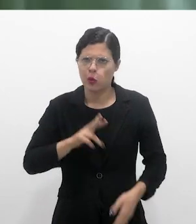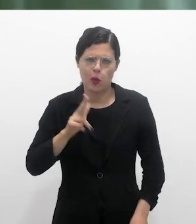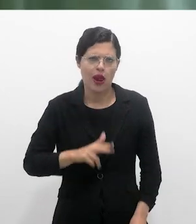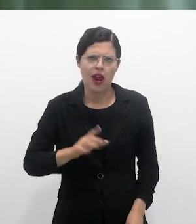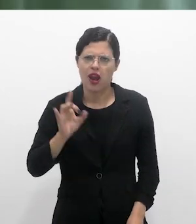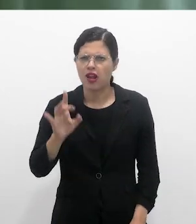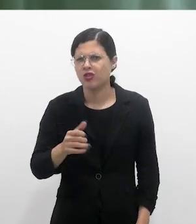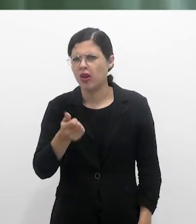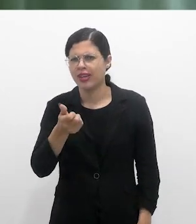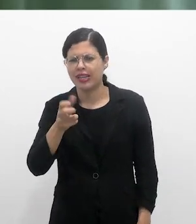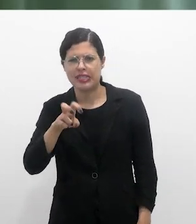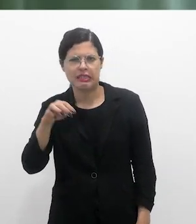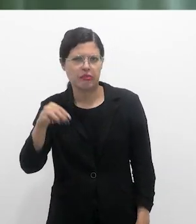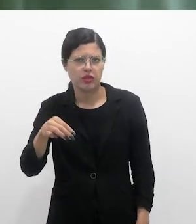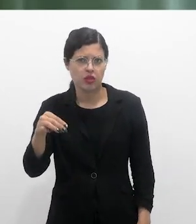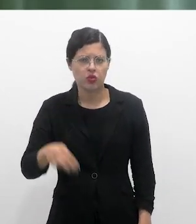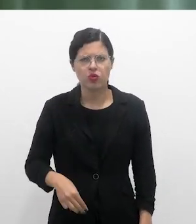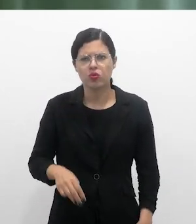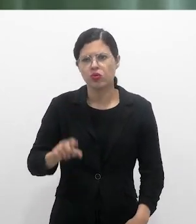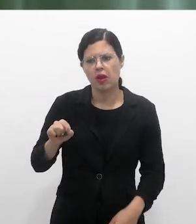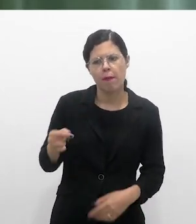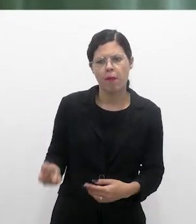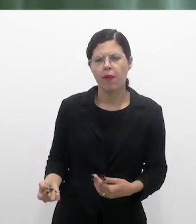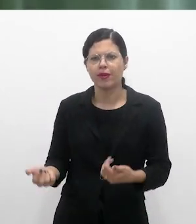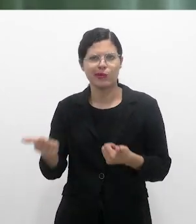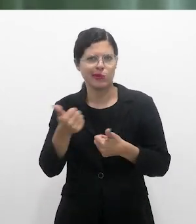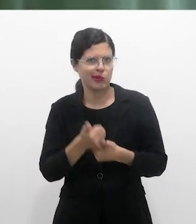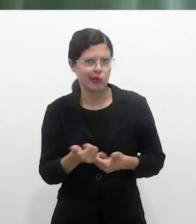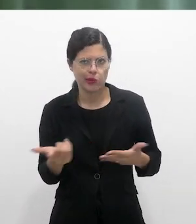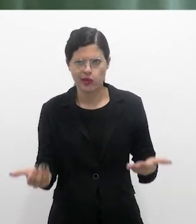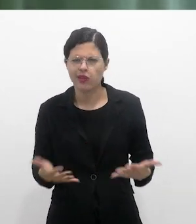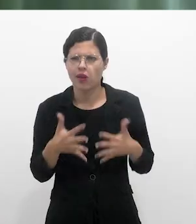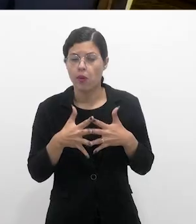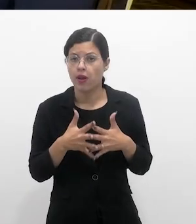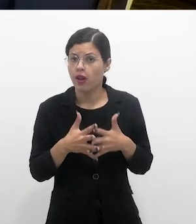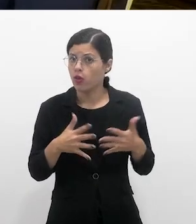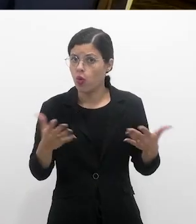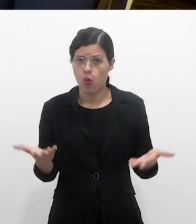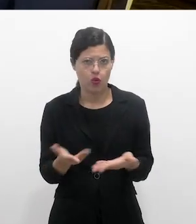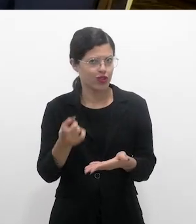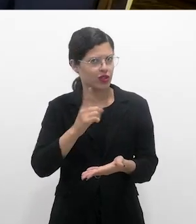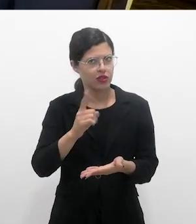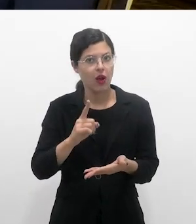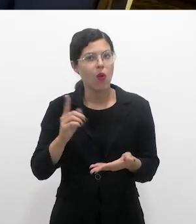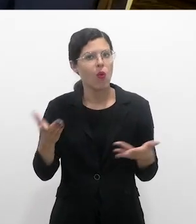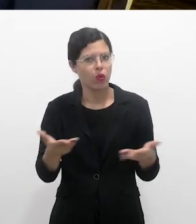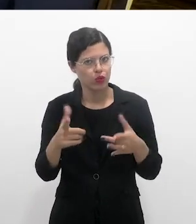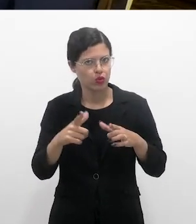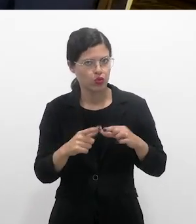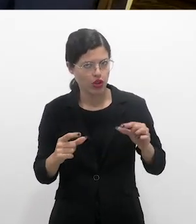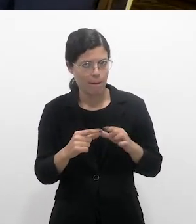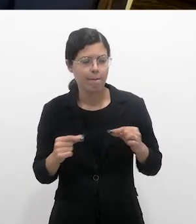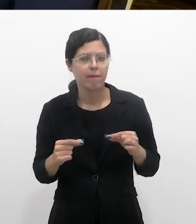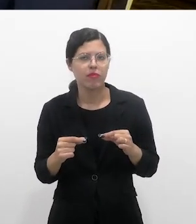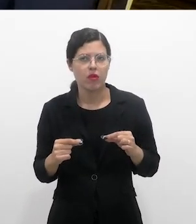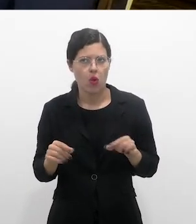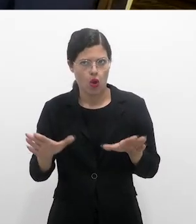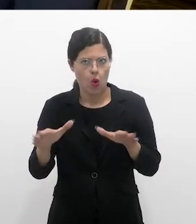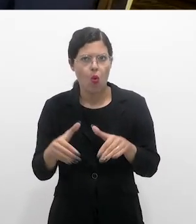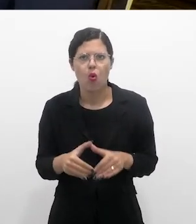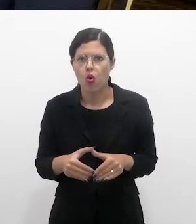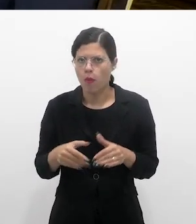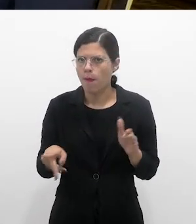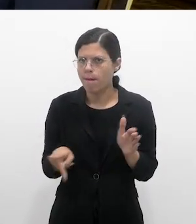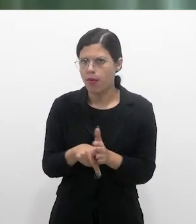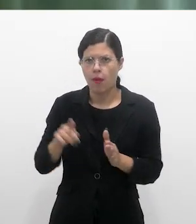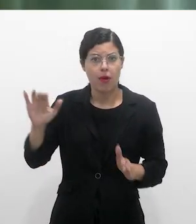jogavam 15 minutos e tal, ficavam no banco, era complicado. E hoje não. Hoje o Japão é uma seleção